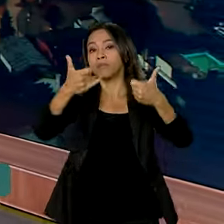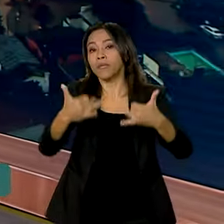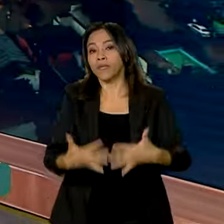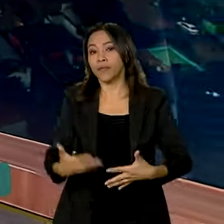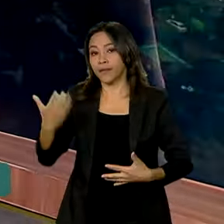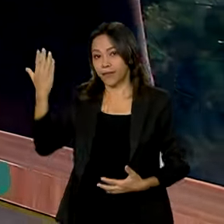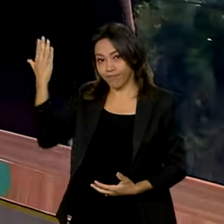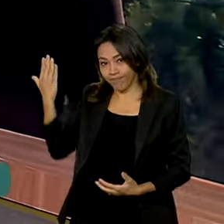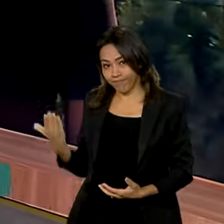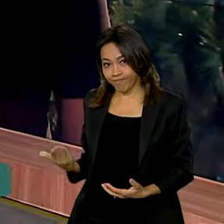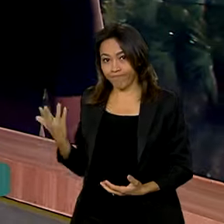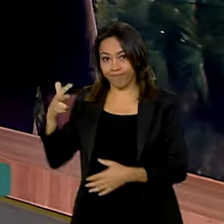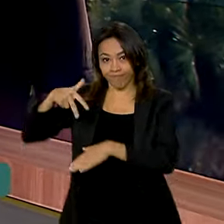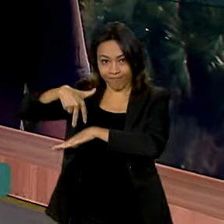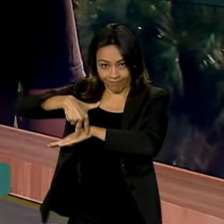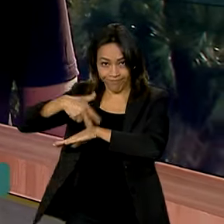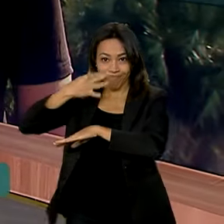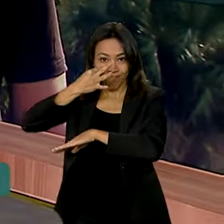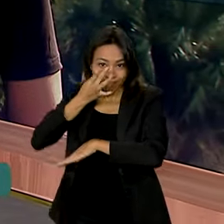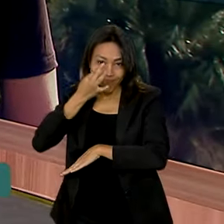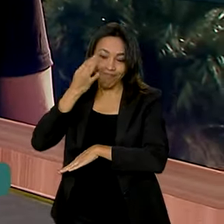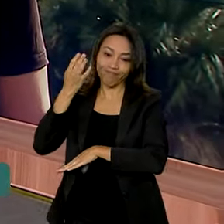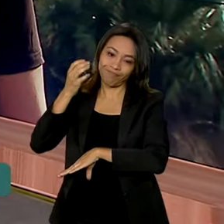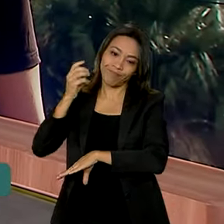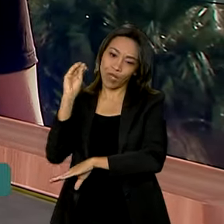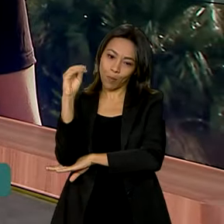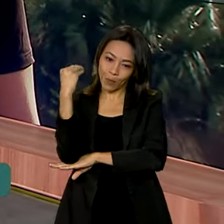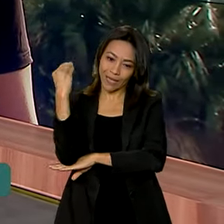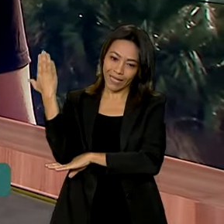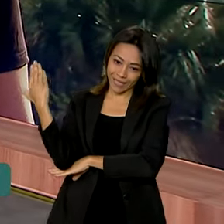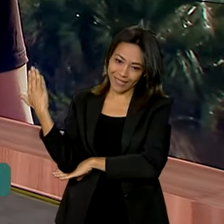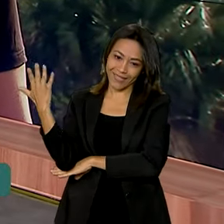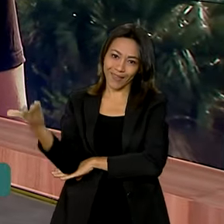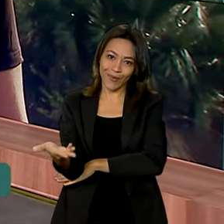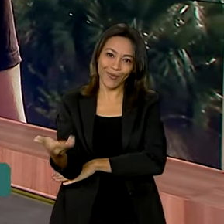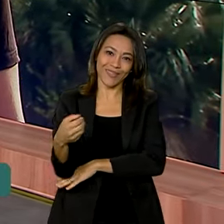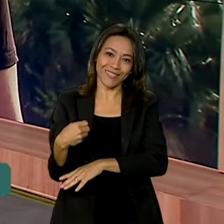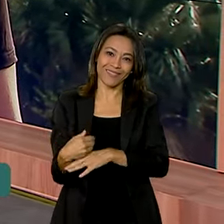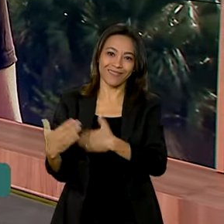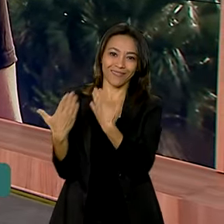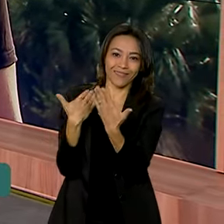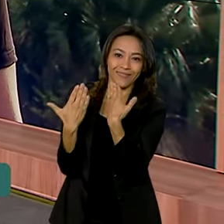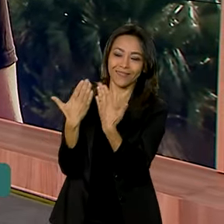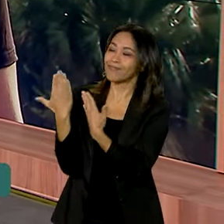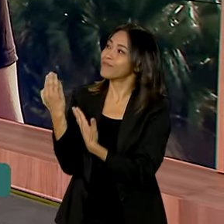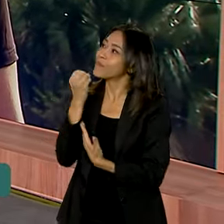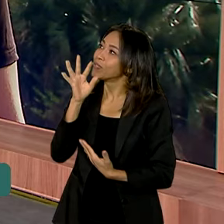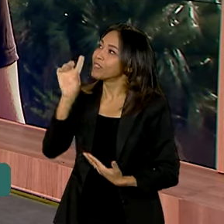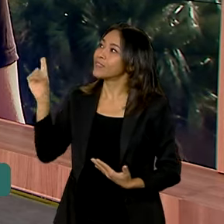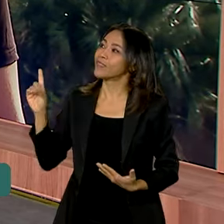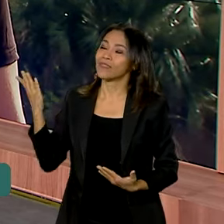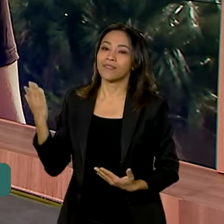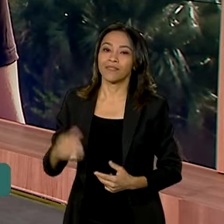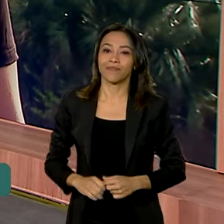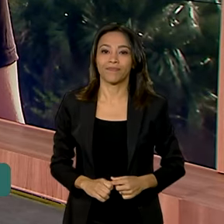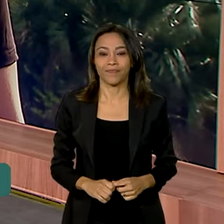repórter Pablo Mundim, que está lá em Porto Alegre, vai falar com a gente agora ao vivo. Bom dia, Pablo.